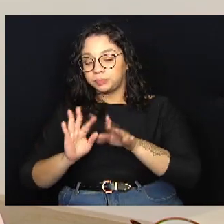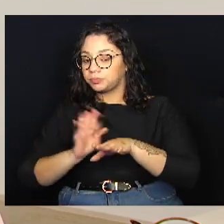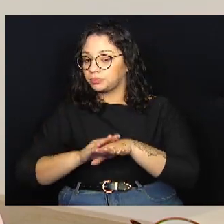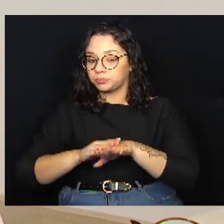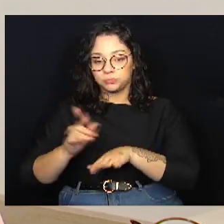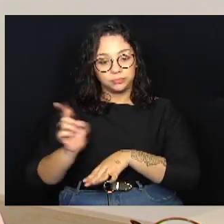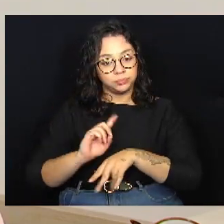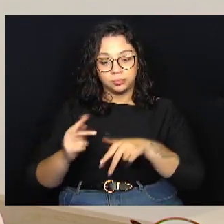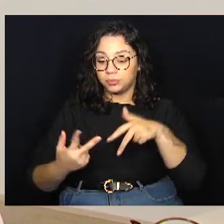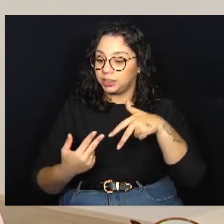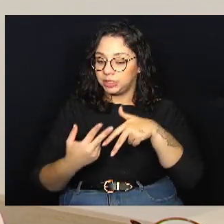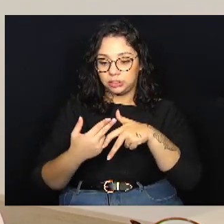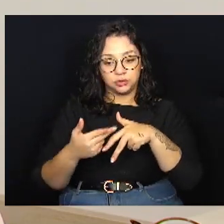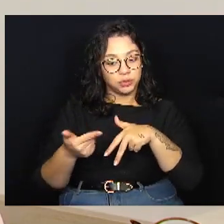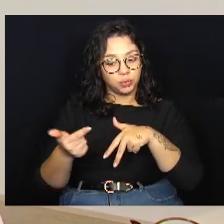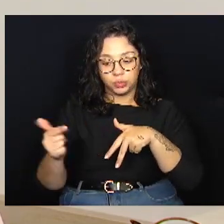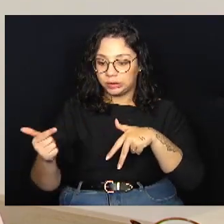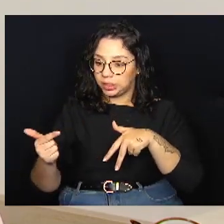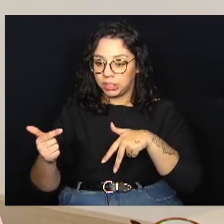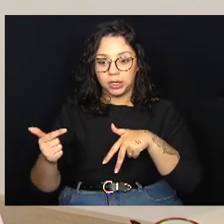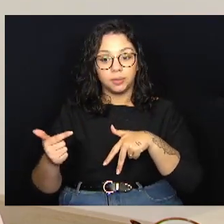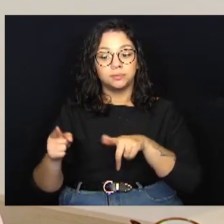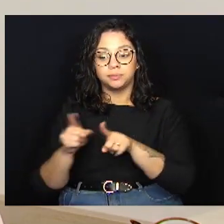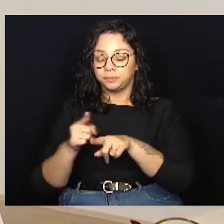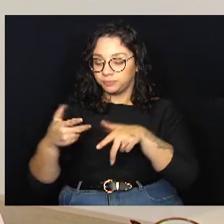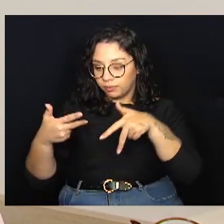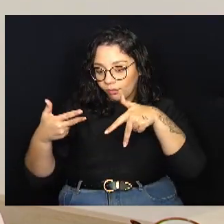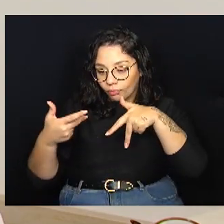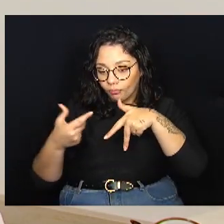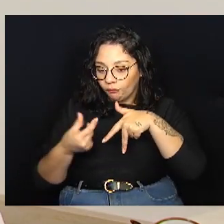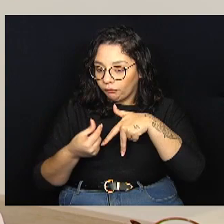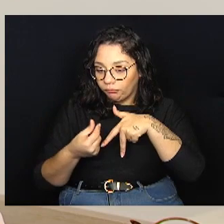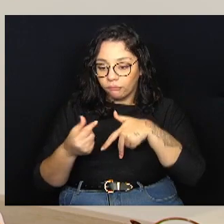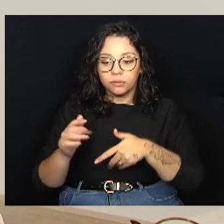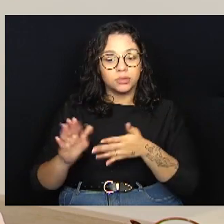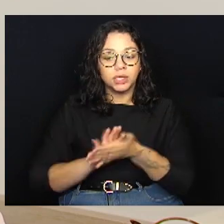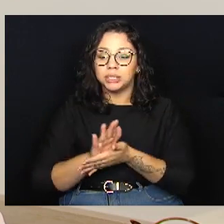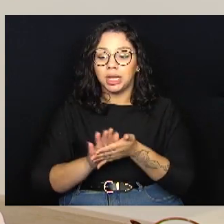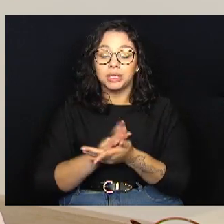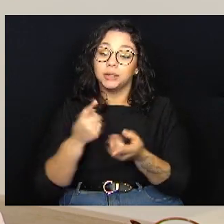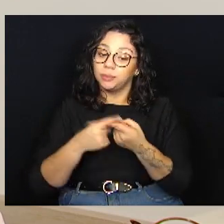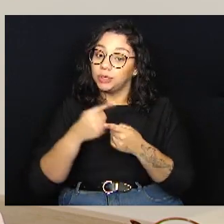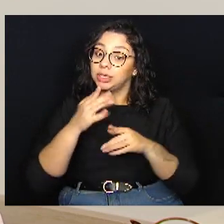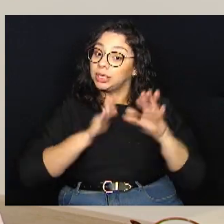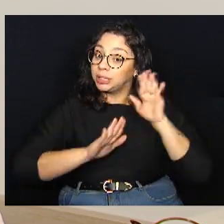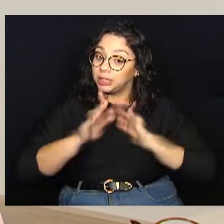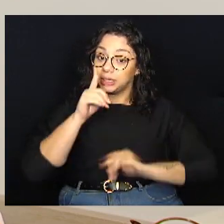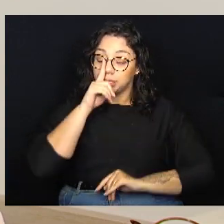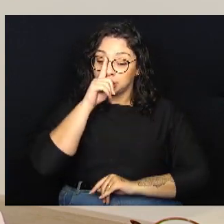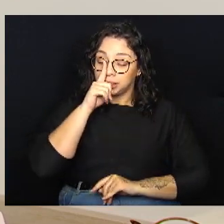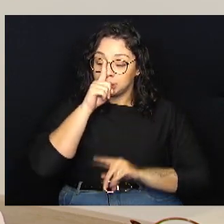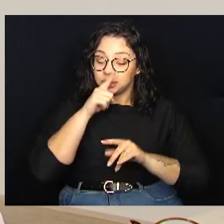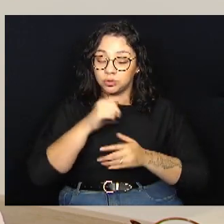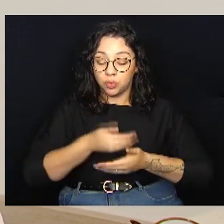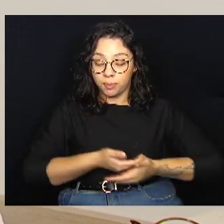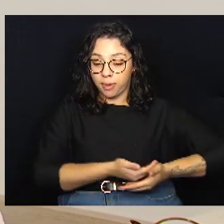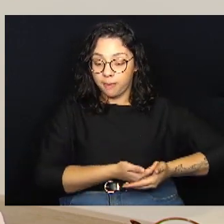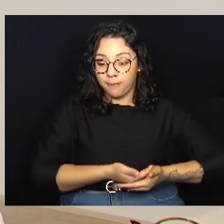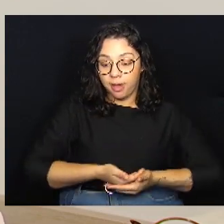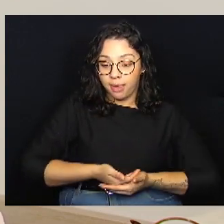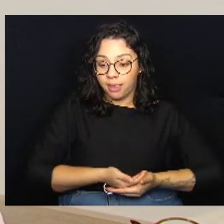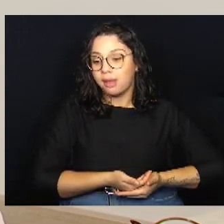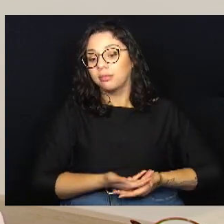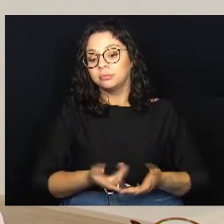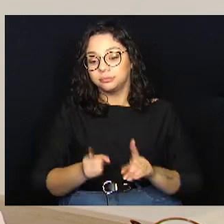de tratamento. A gente não vai fazer cirurgias, não vai fazer aplicações, nada disso, porque tem um risco para o bebê, um risco para a